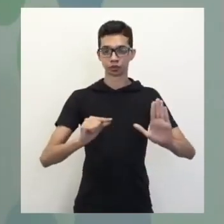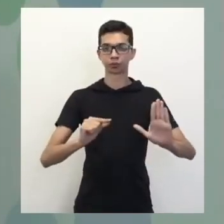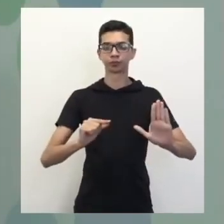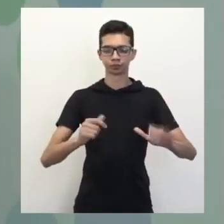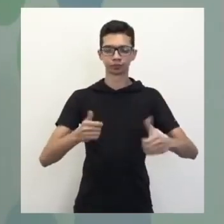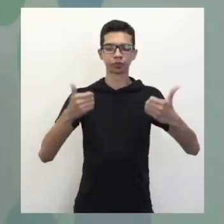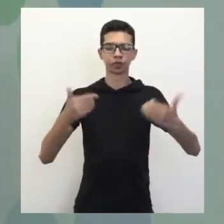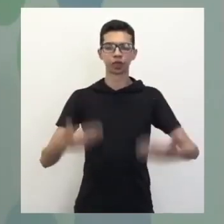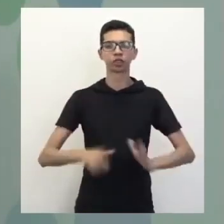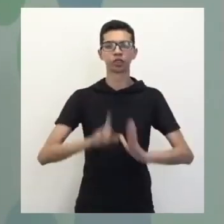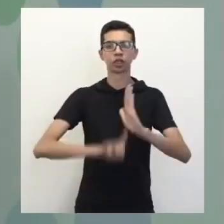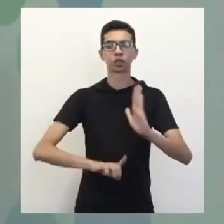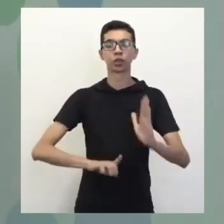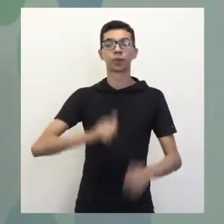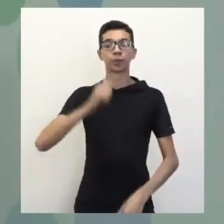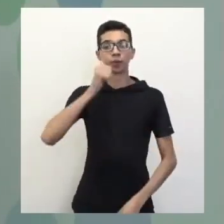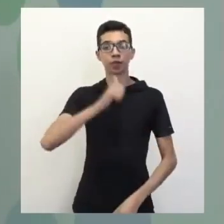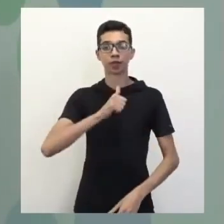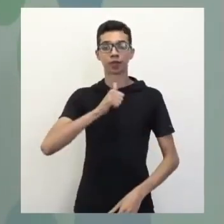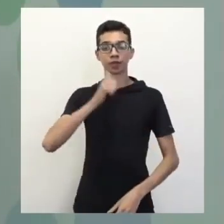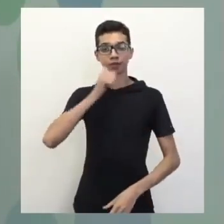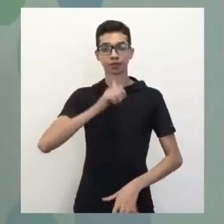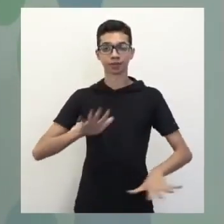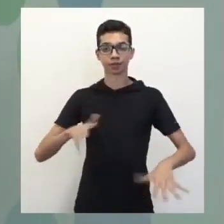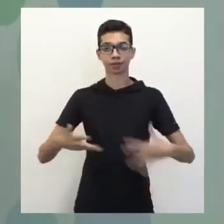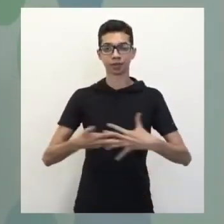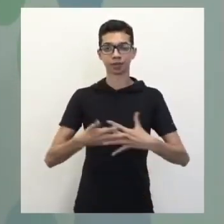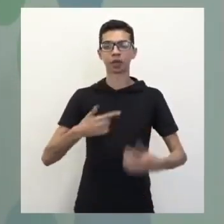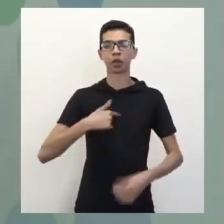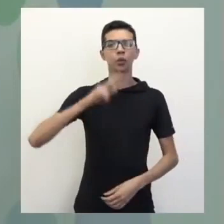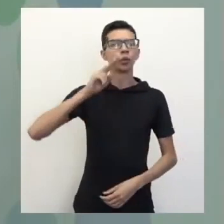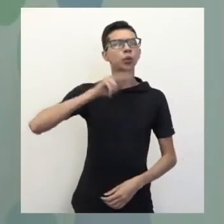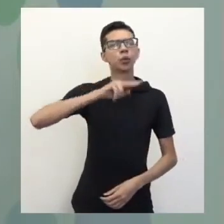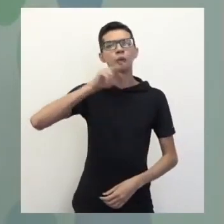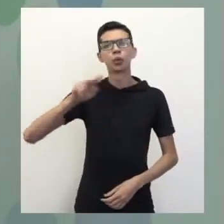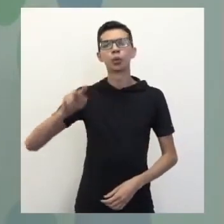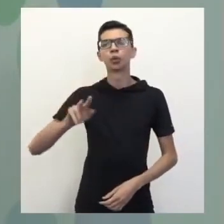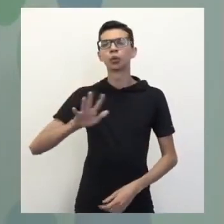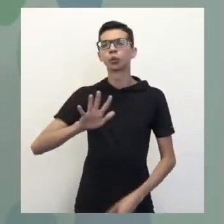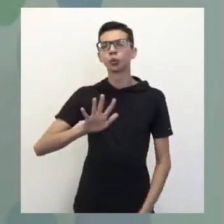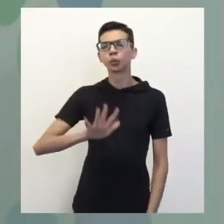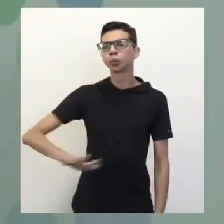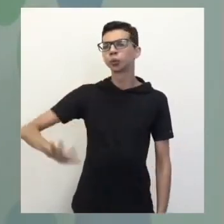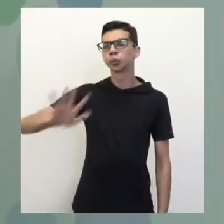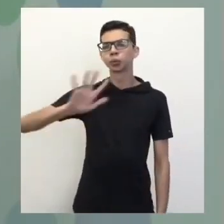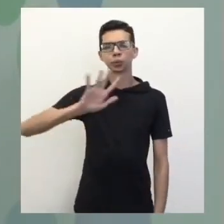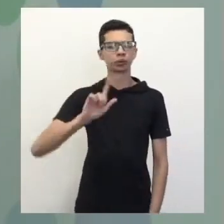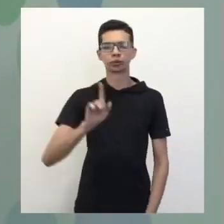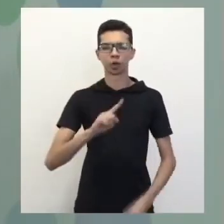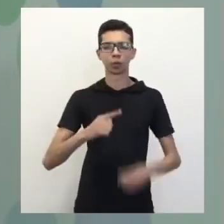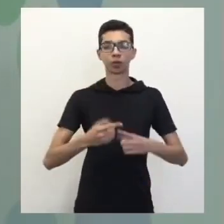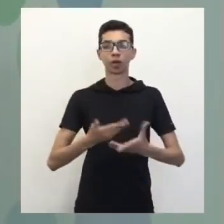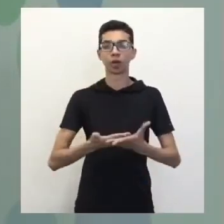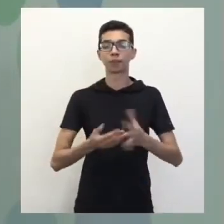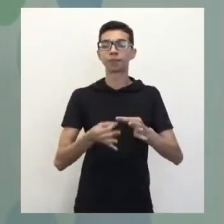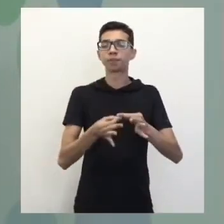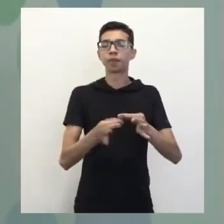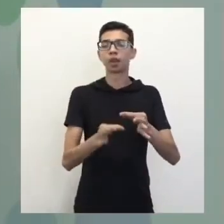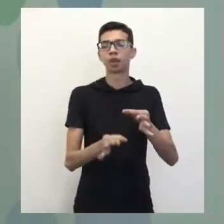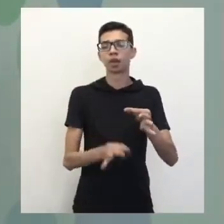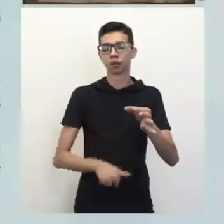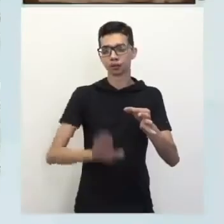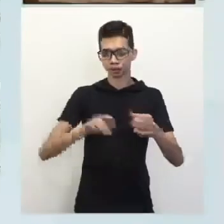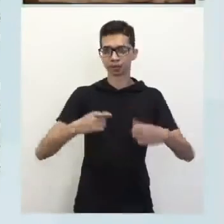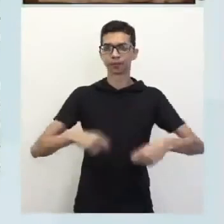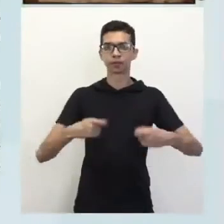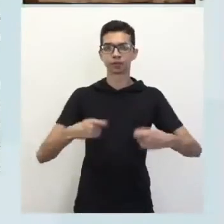Direitos da Mulher e da Cidadã. Eu não vou ler tudo, gente, senão vai ficar muito extensa a nossa aula e a gente tem muito a conversar ainda. Mas eu quero ler os destaques. Vejam bem no